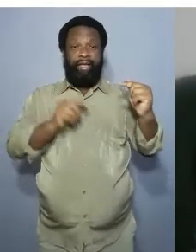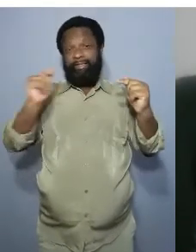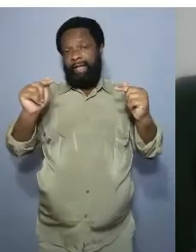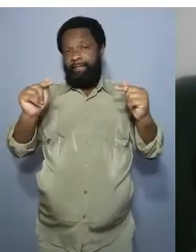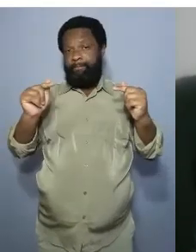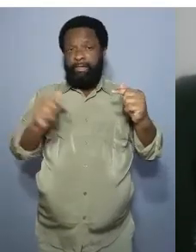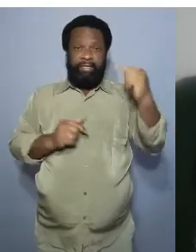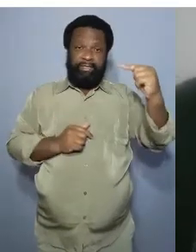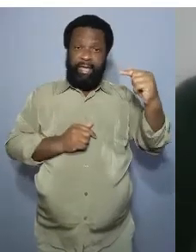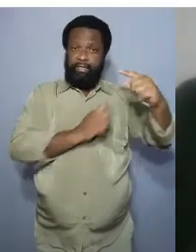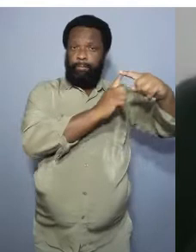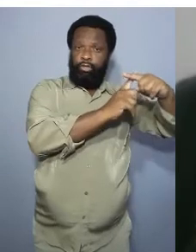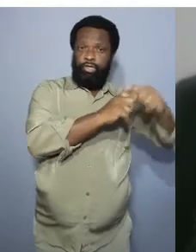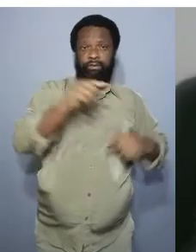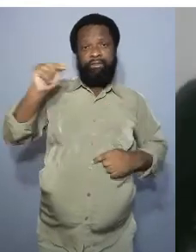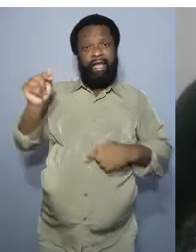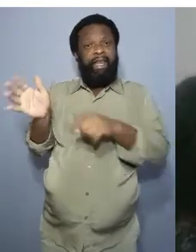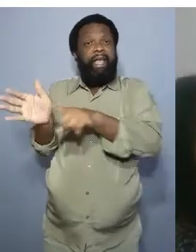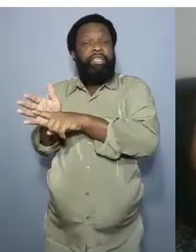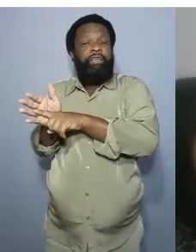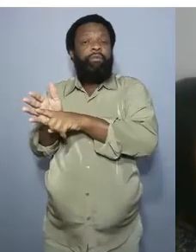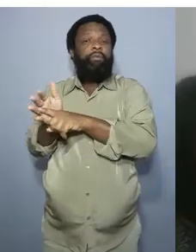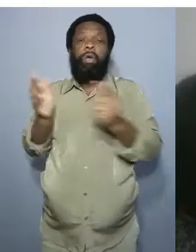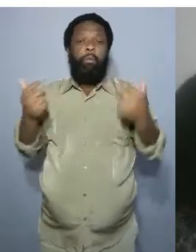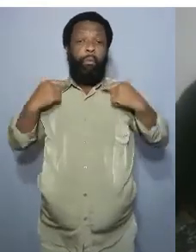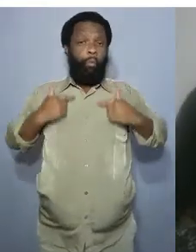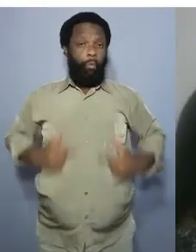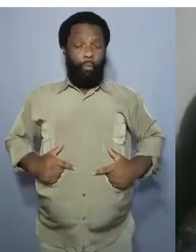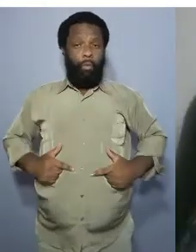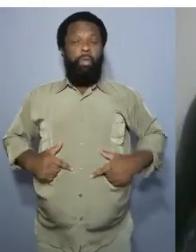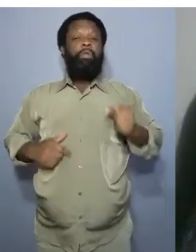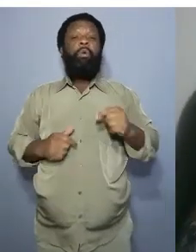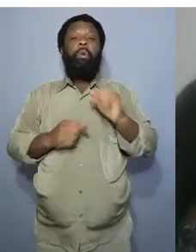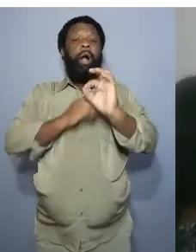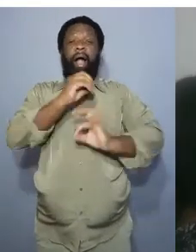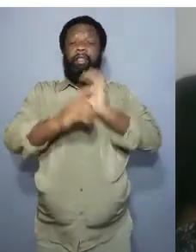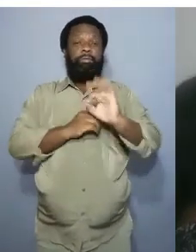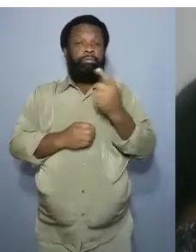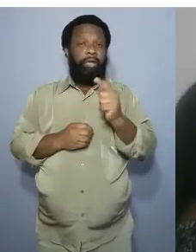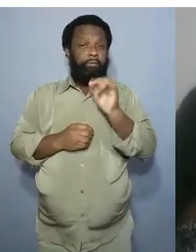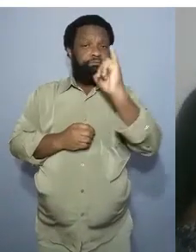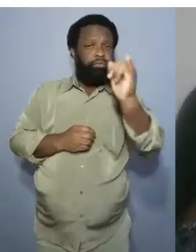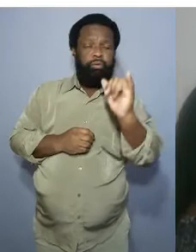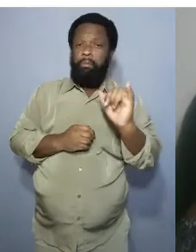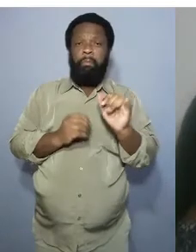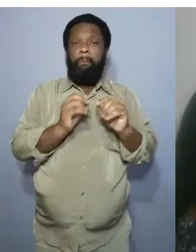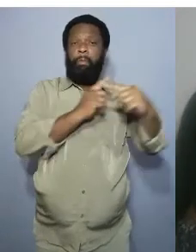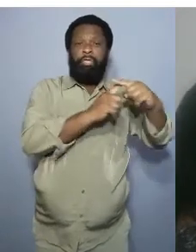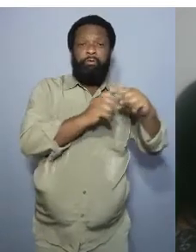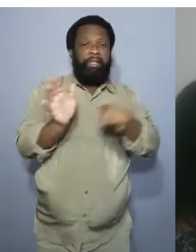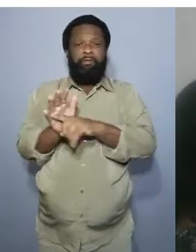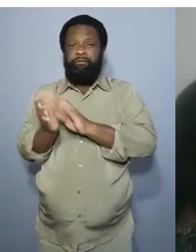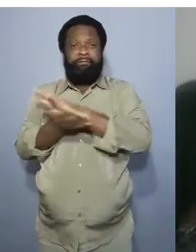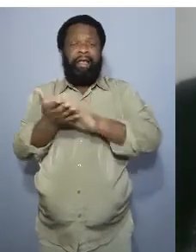7. 7 cargas positivas com 7 cargas negativas se anulam e esse átomo não apresenta nenhuma carga, nem